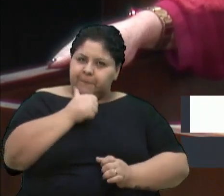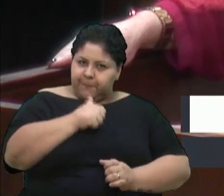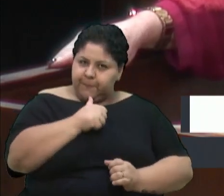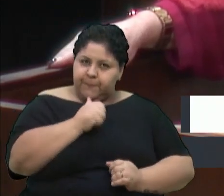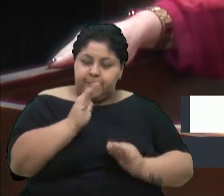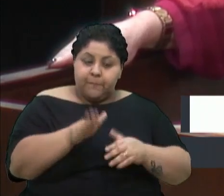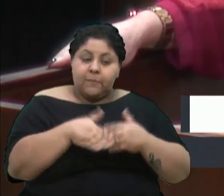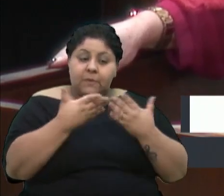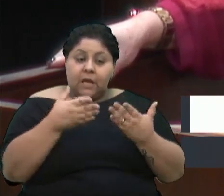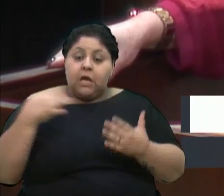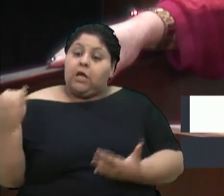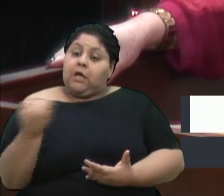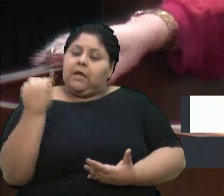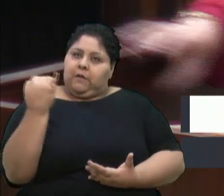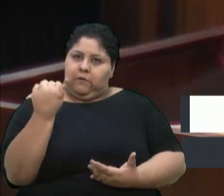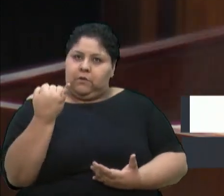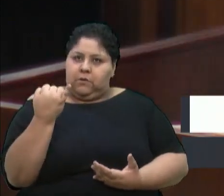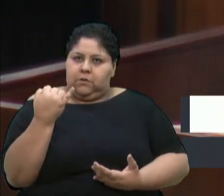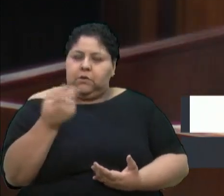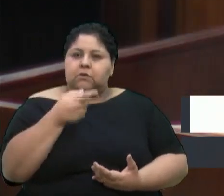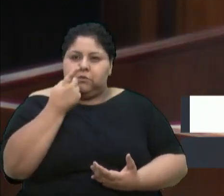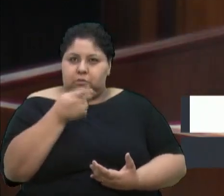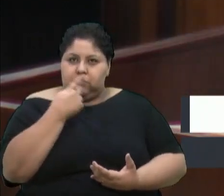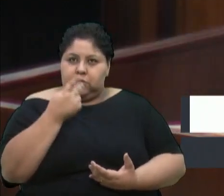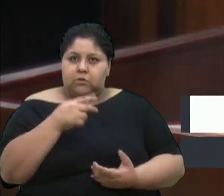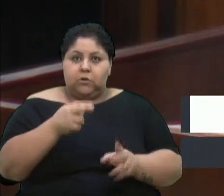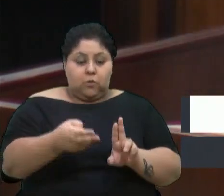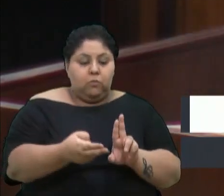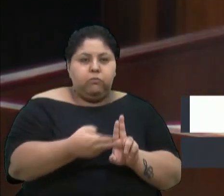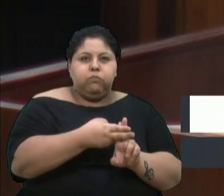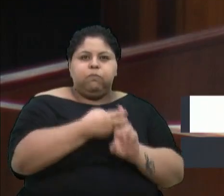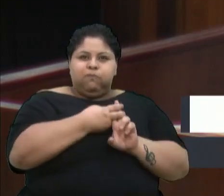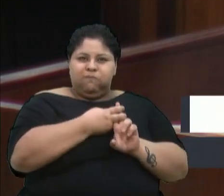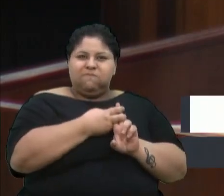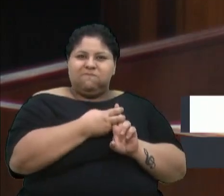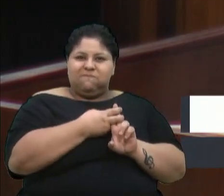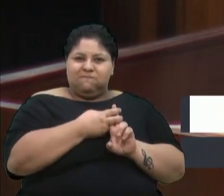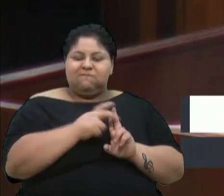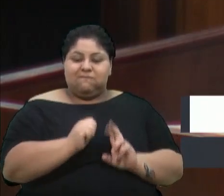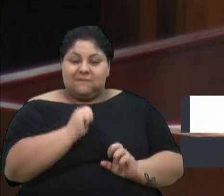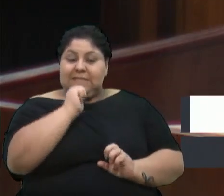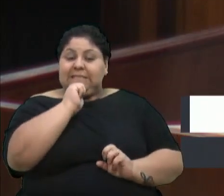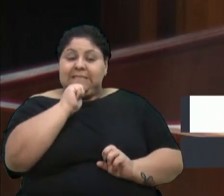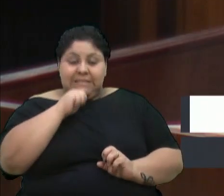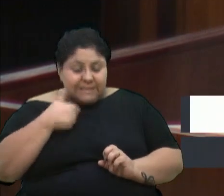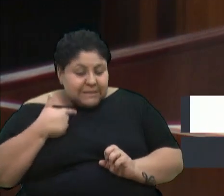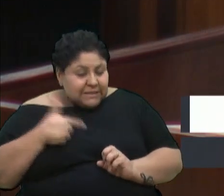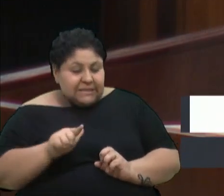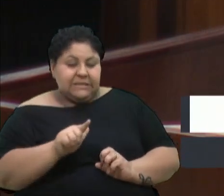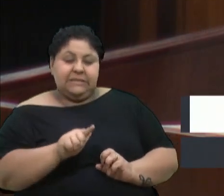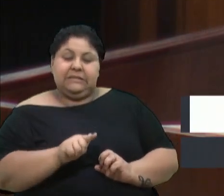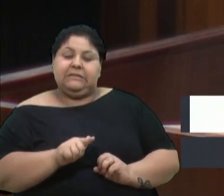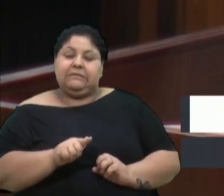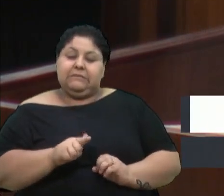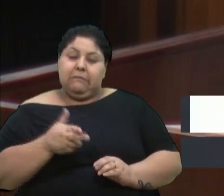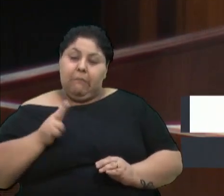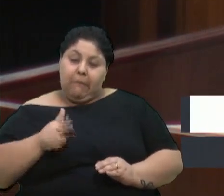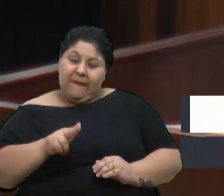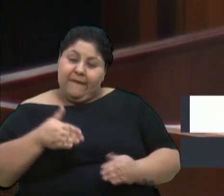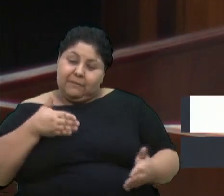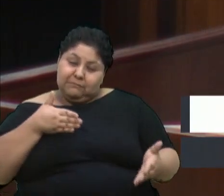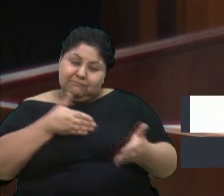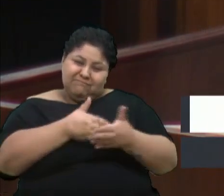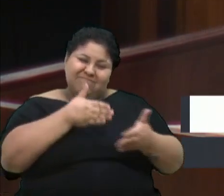o que é importante ressaltar é que o SUS ainda, né, consegue, com todas as suas debilidades, e a